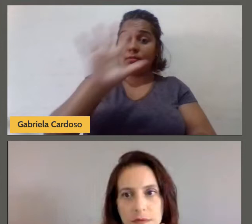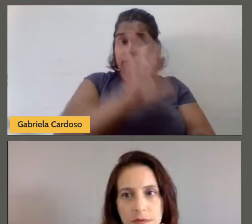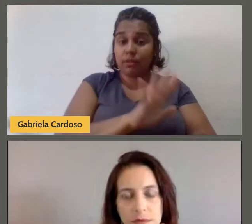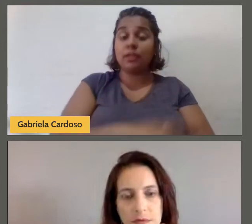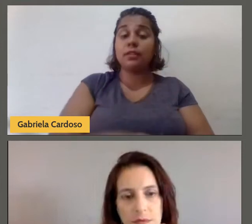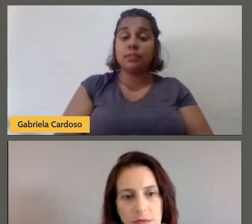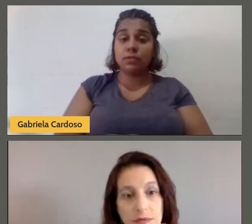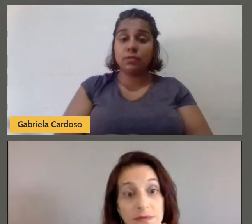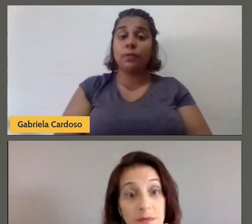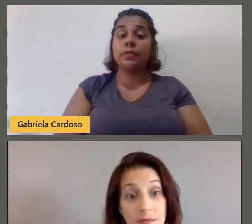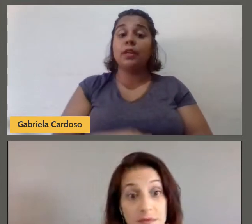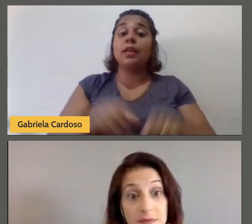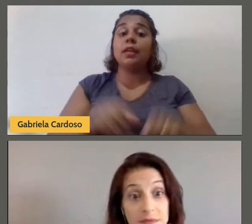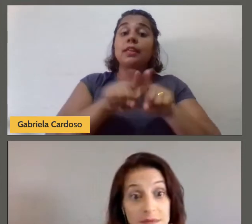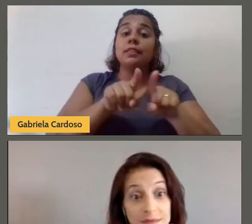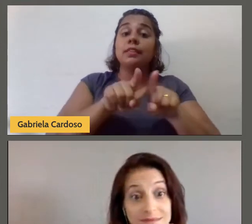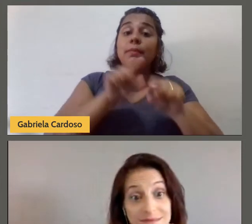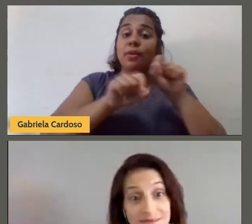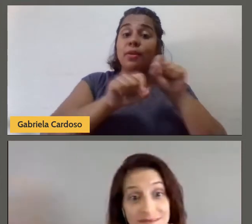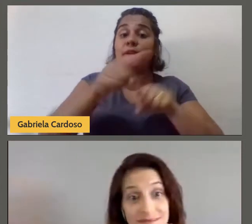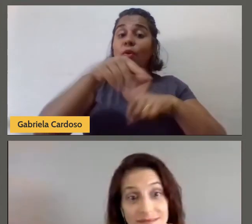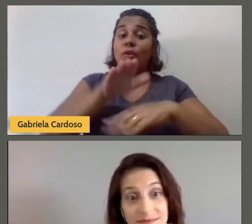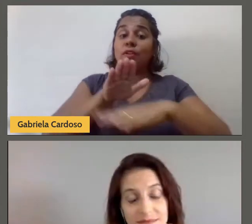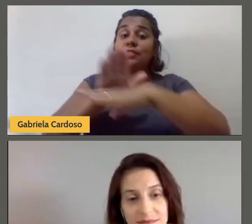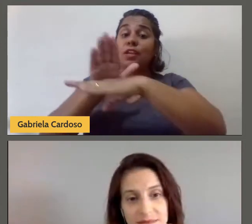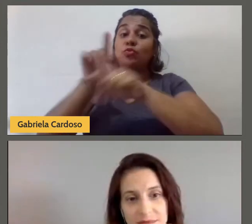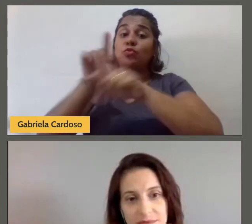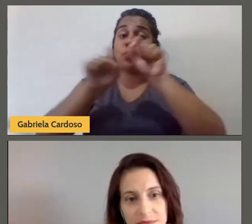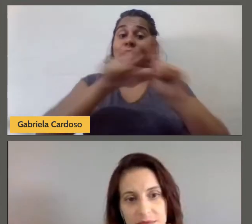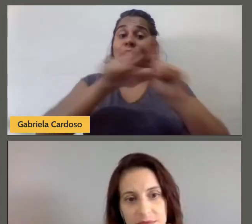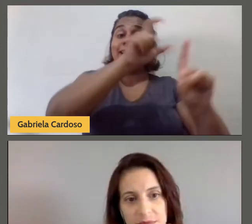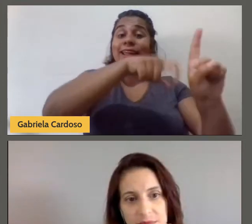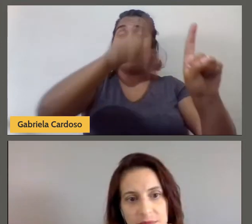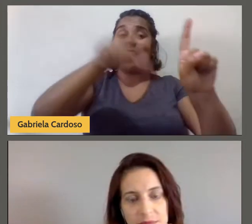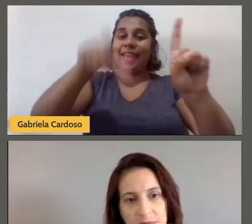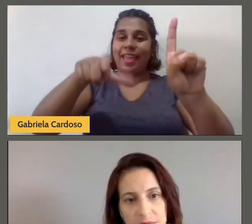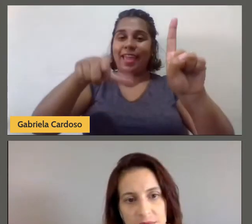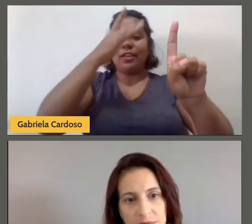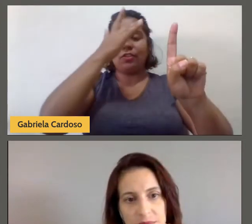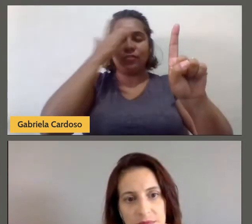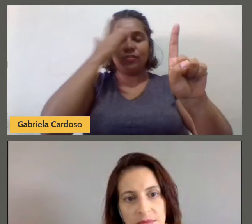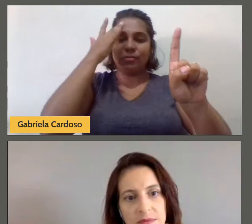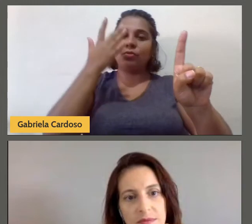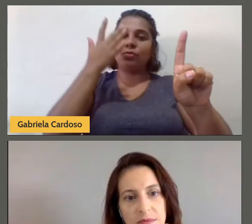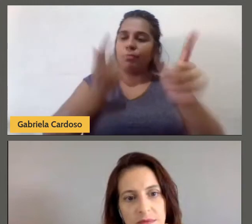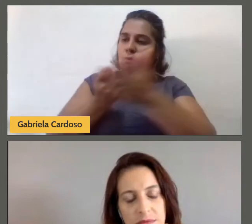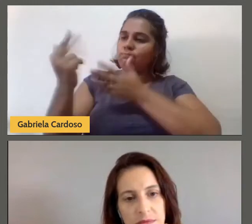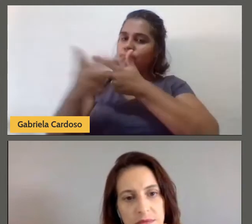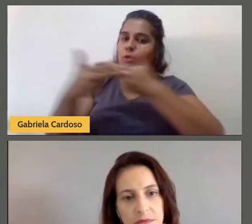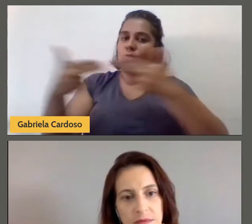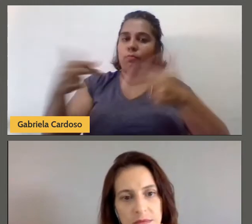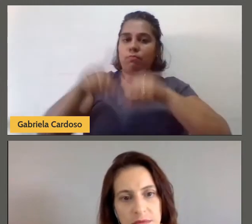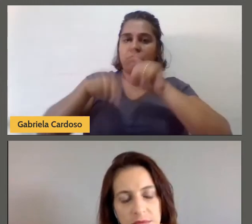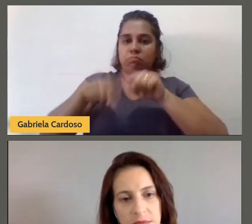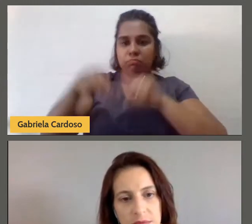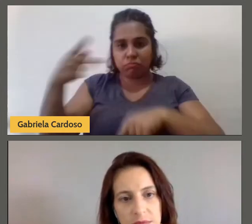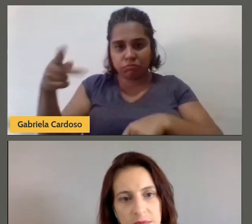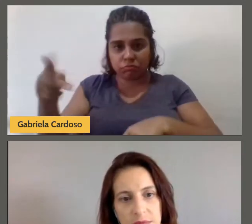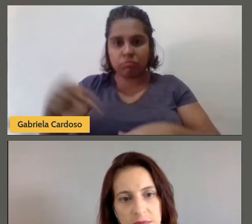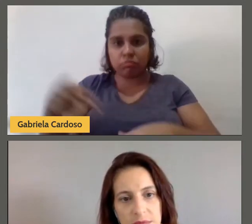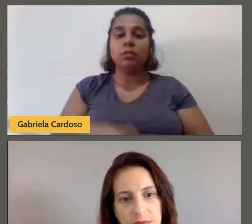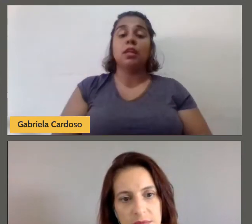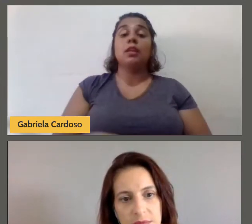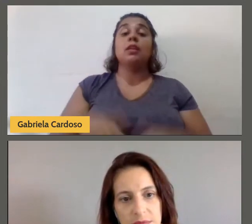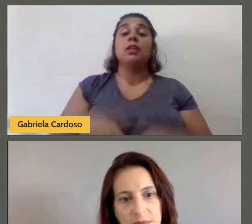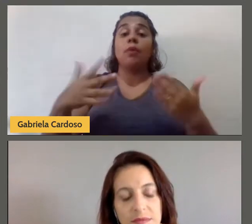de clientes, que no final das contas é isso. Muitas vezes, né, como é que a gente cria uma narrativa que faça com que as pessoas tenham